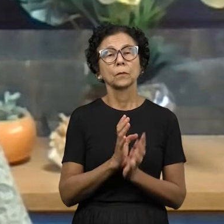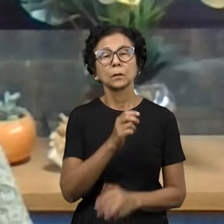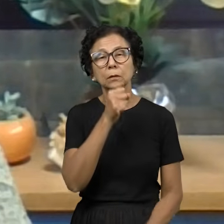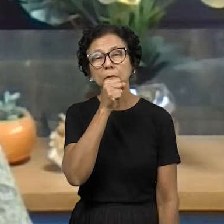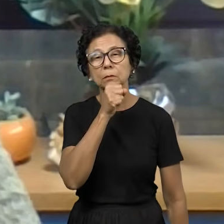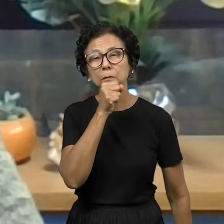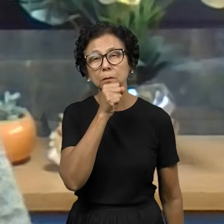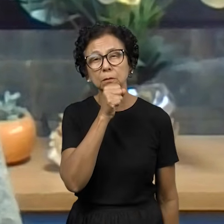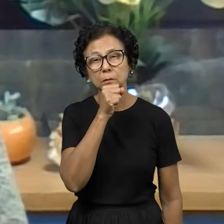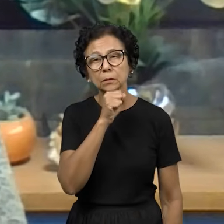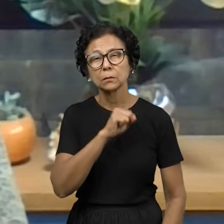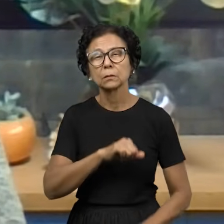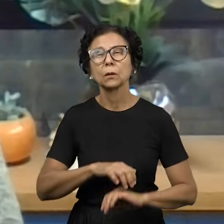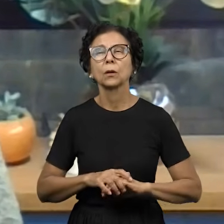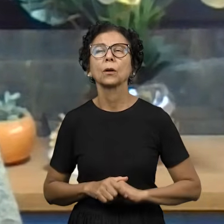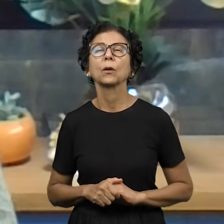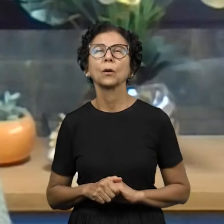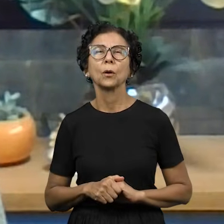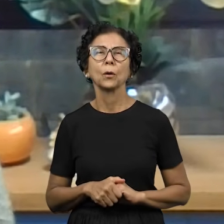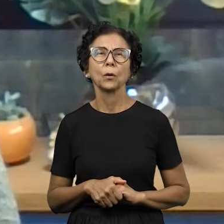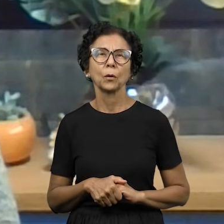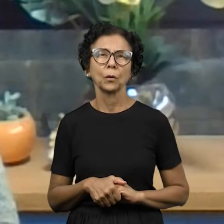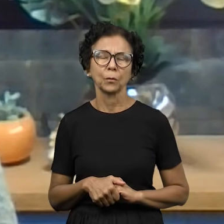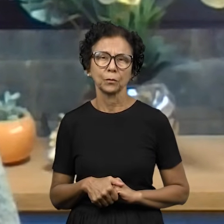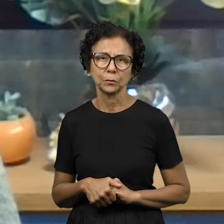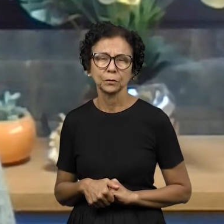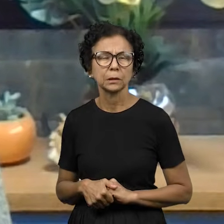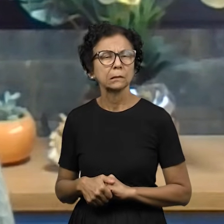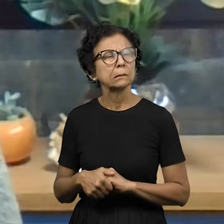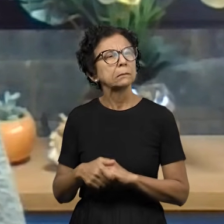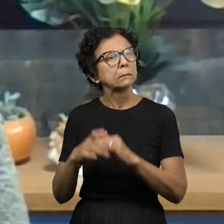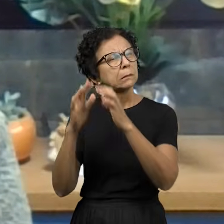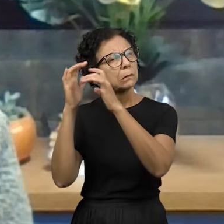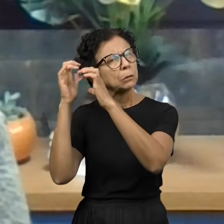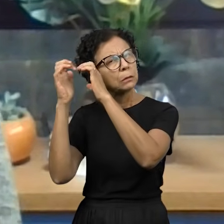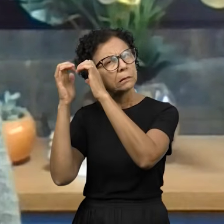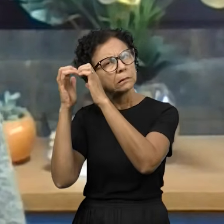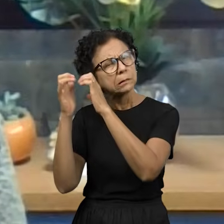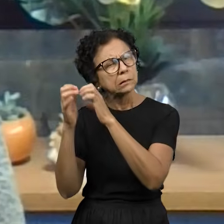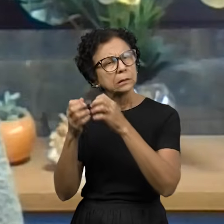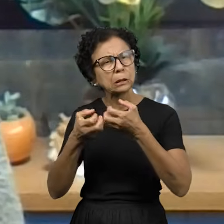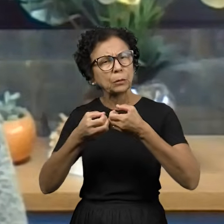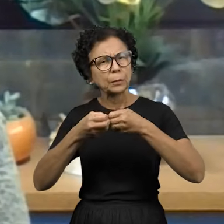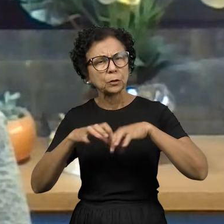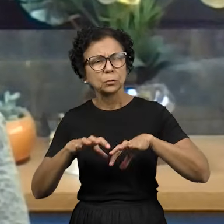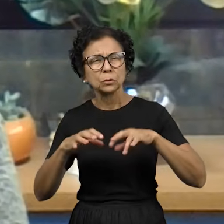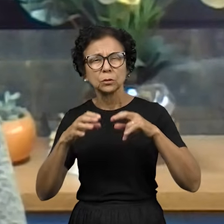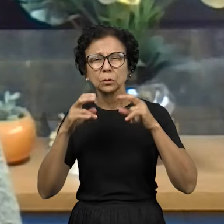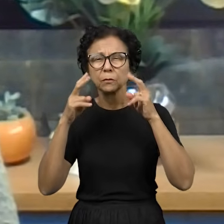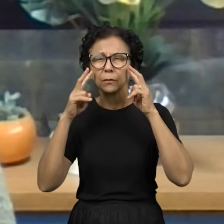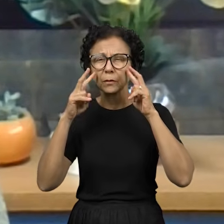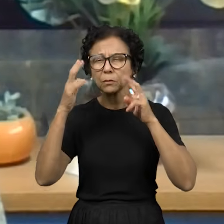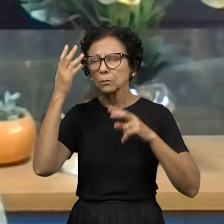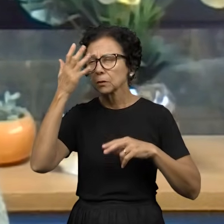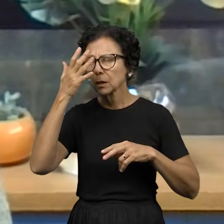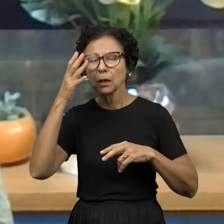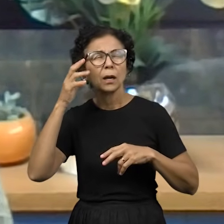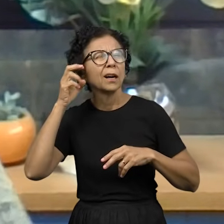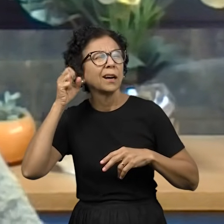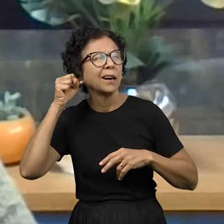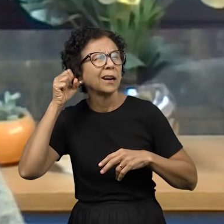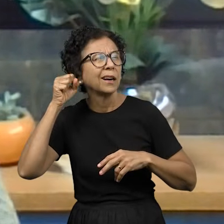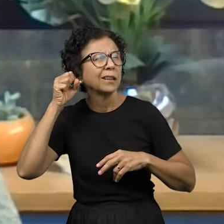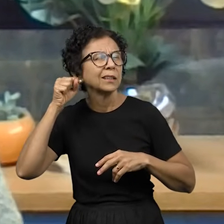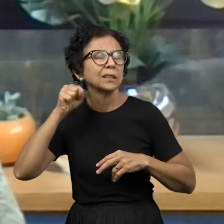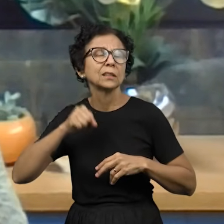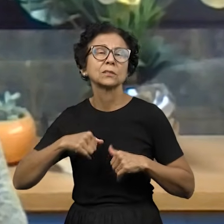aqueles idosos que já estão em declínio cognitivo, que já estão tendo prejuízo visual, auditivo.